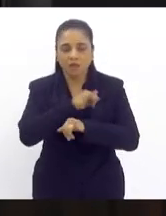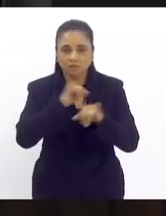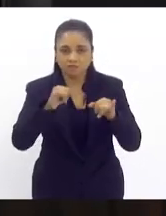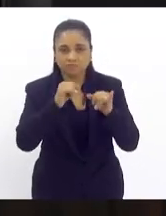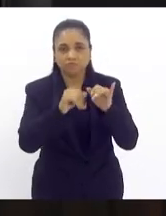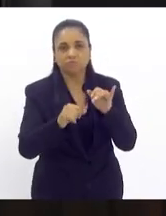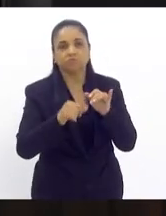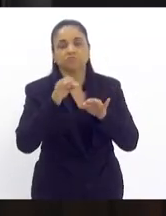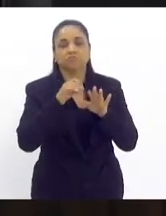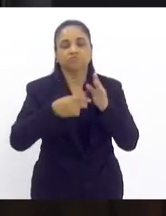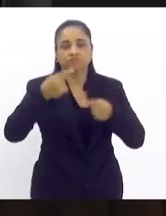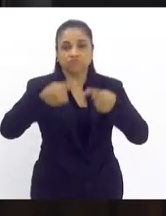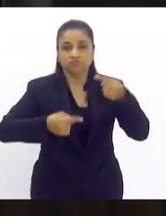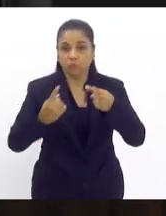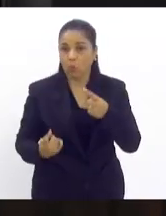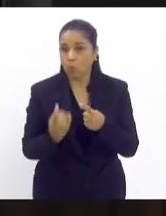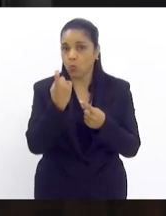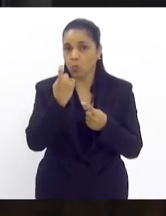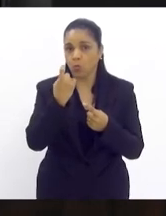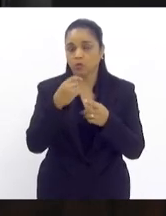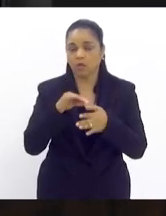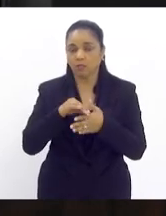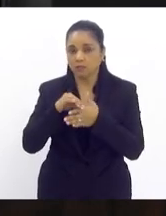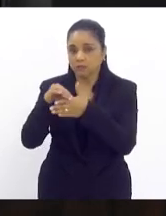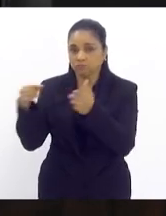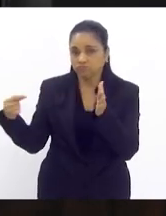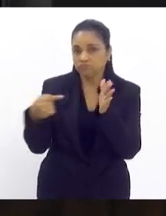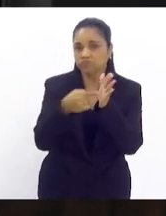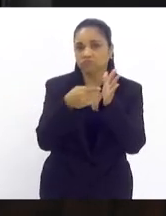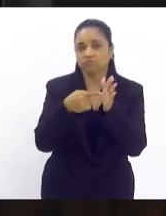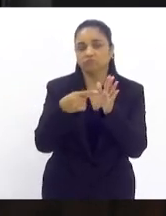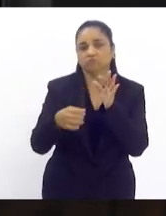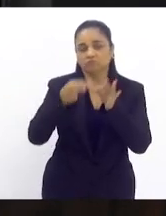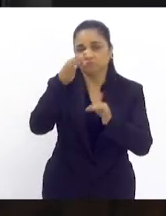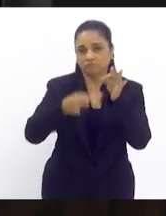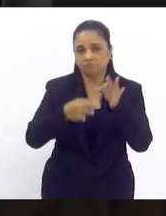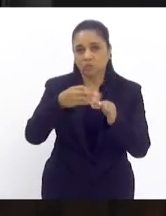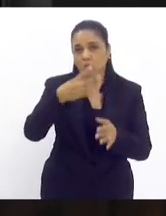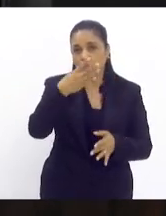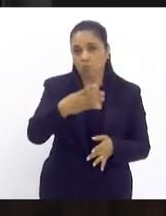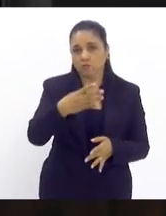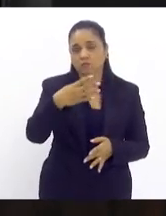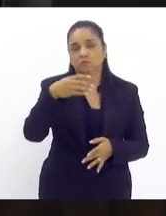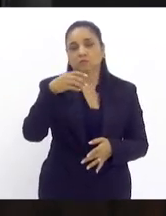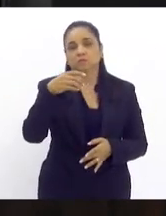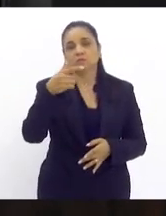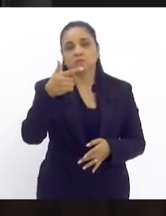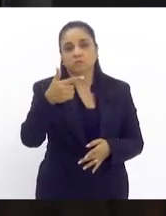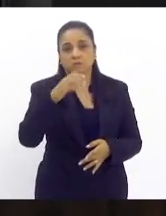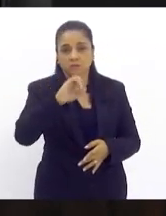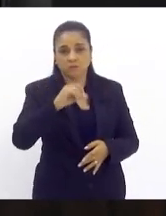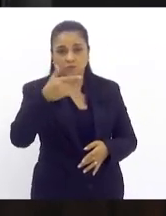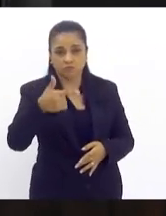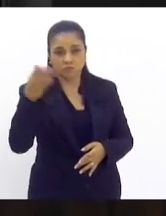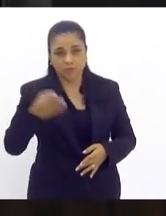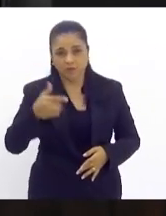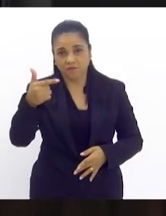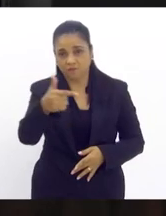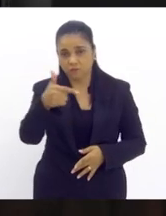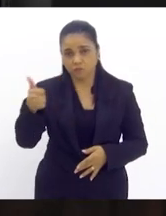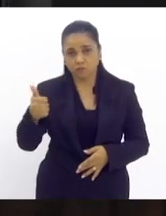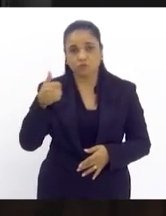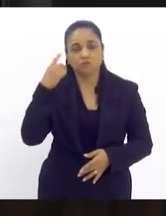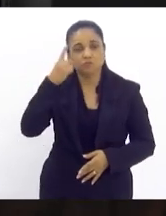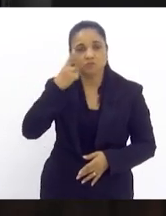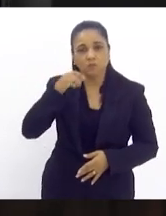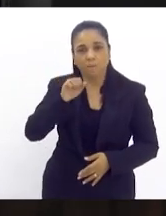Anuncio, em discussão única, indicação legislativa número 402 de 2021, de autoria do deputado